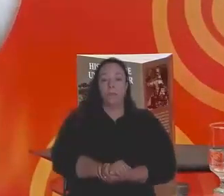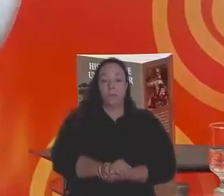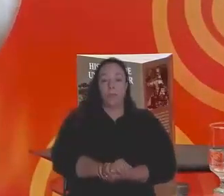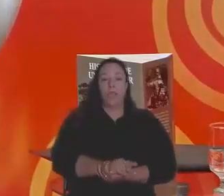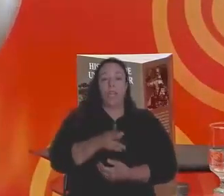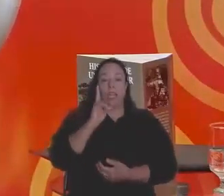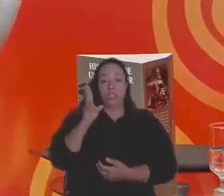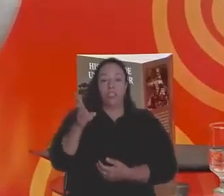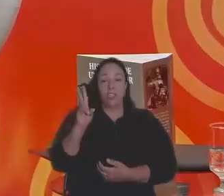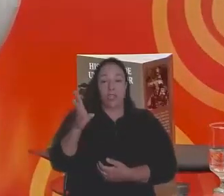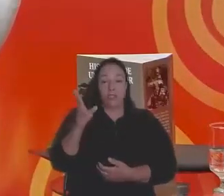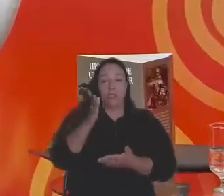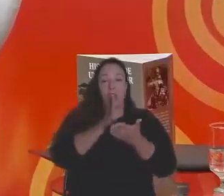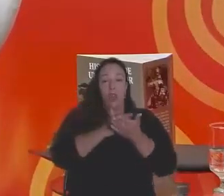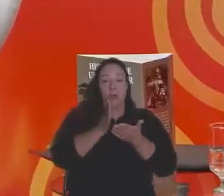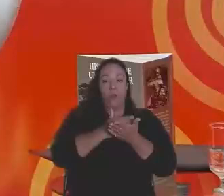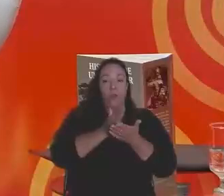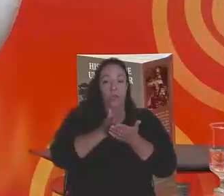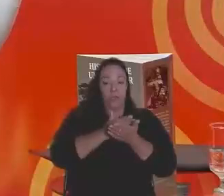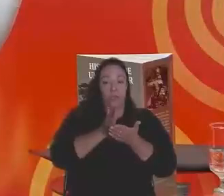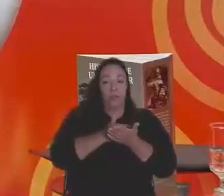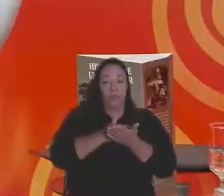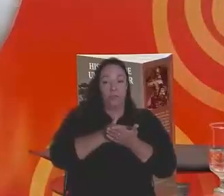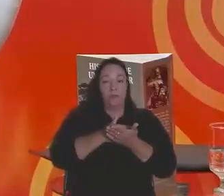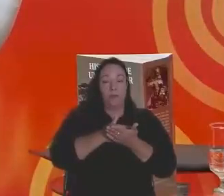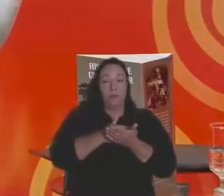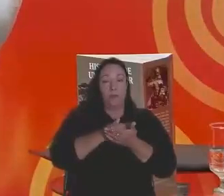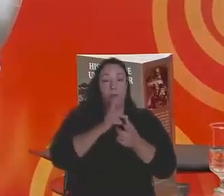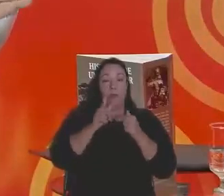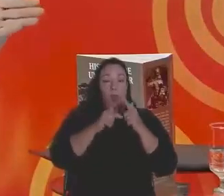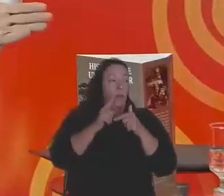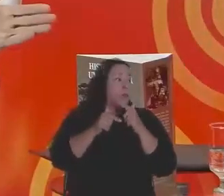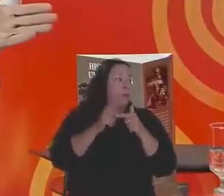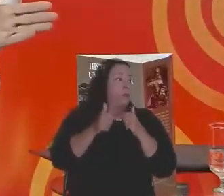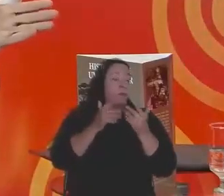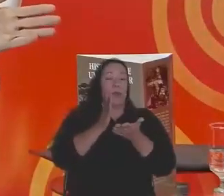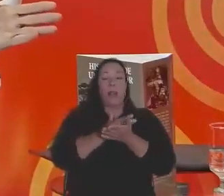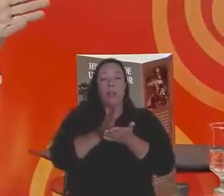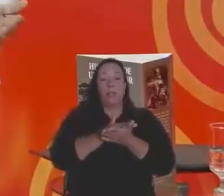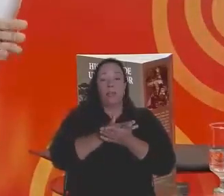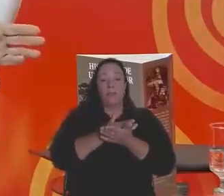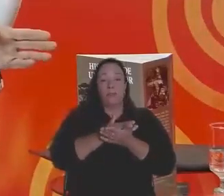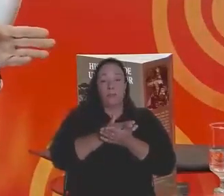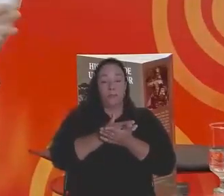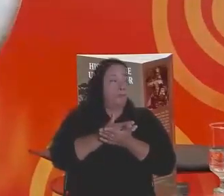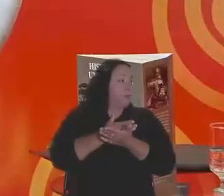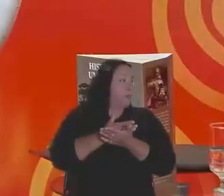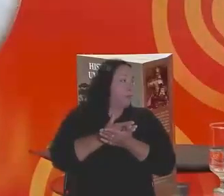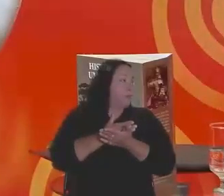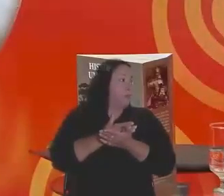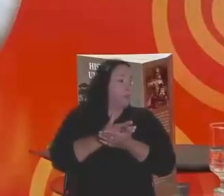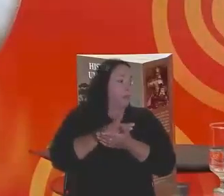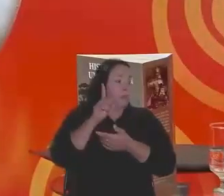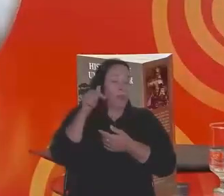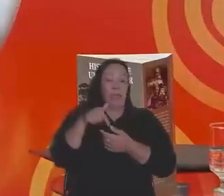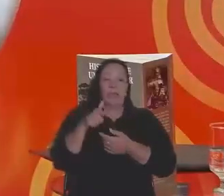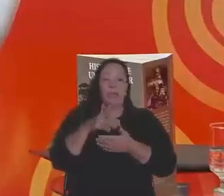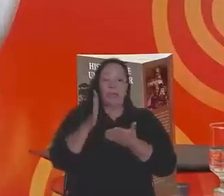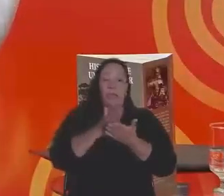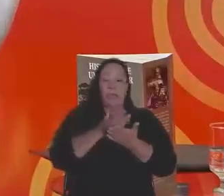já está com um livro engatilhado, um próximo livro, sequência desse livro,